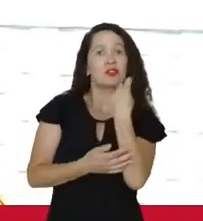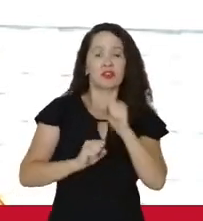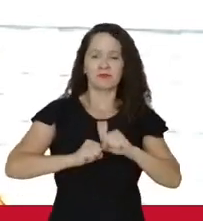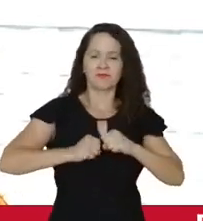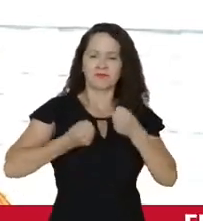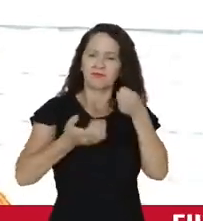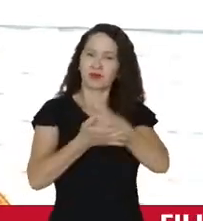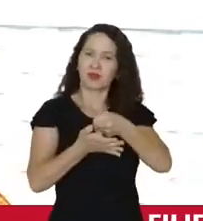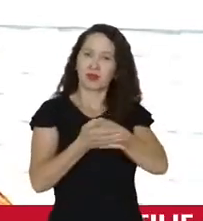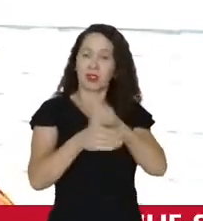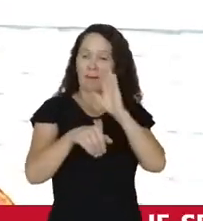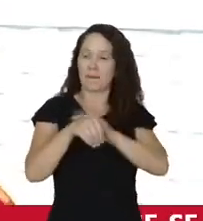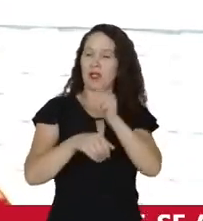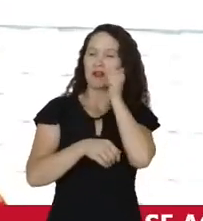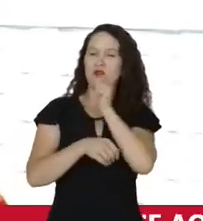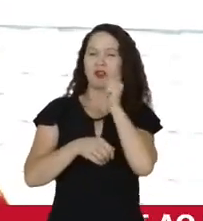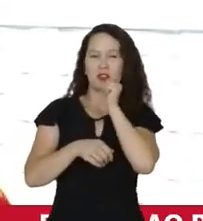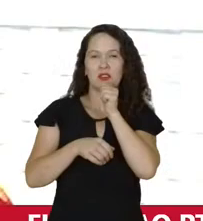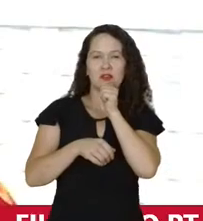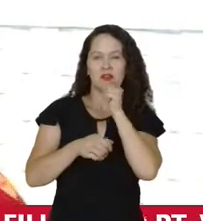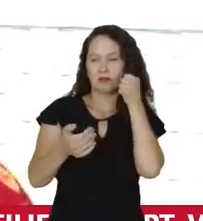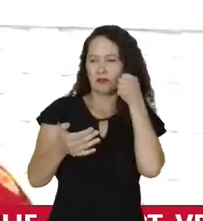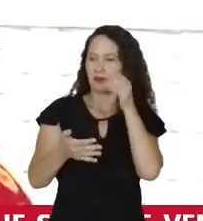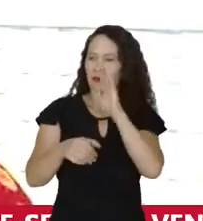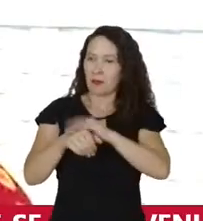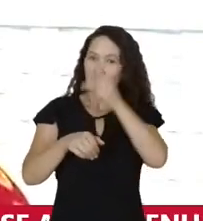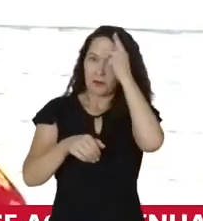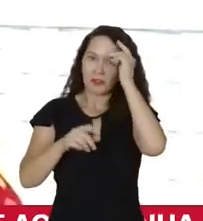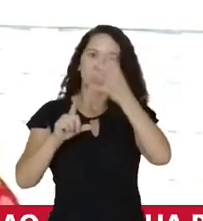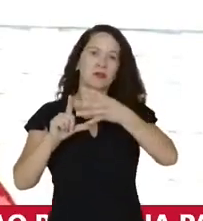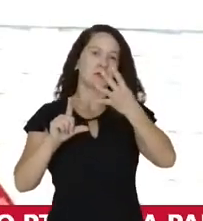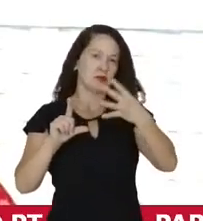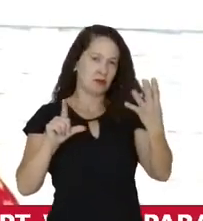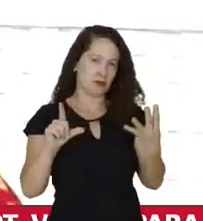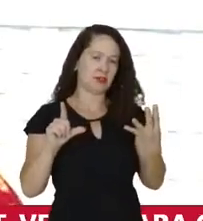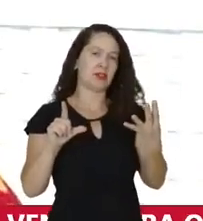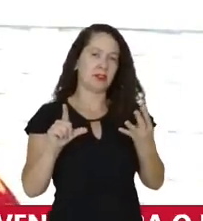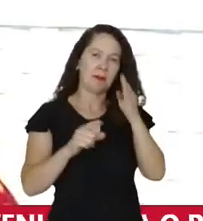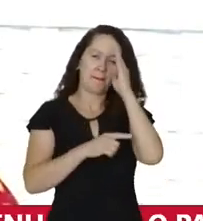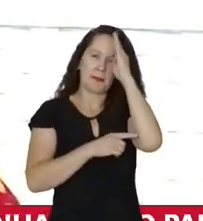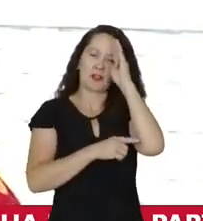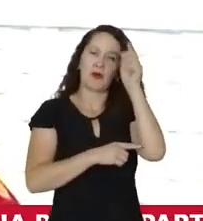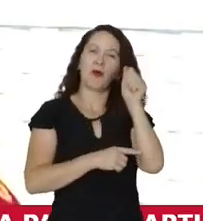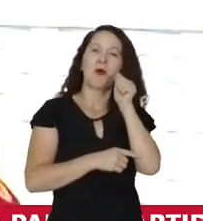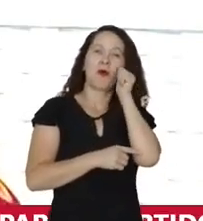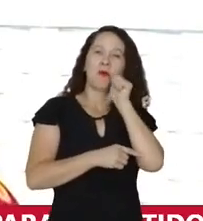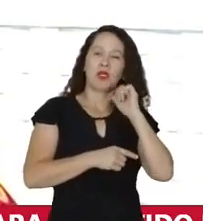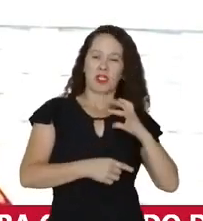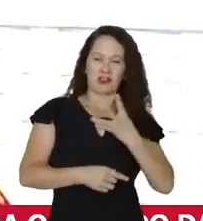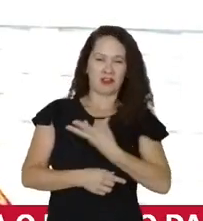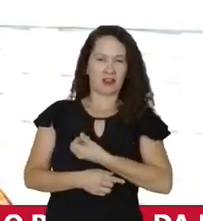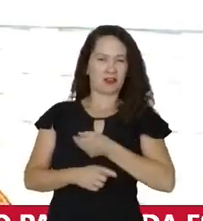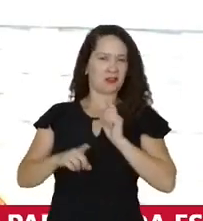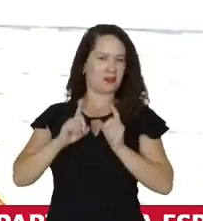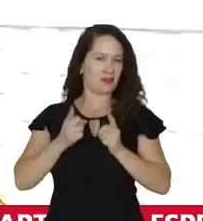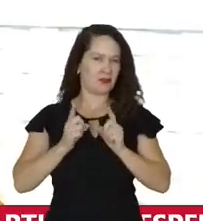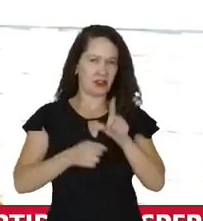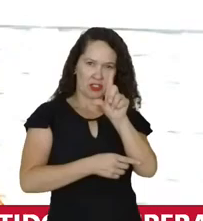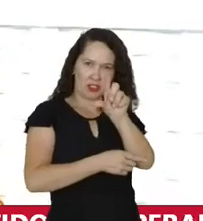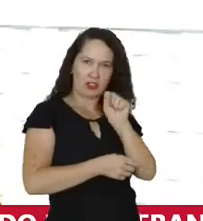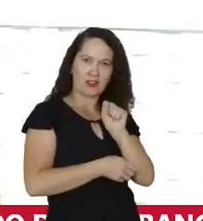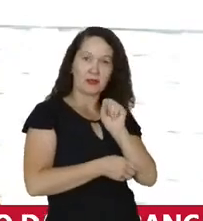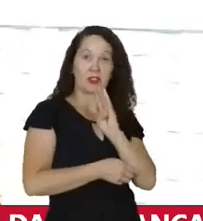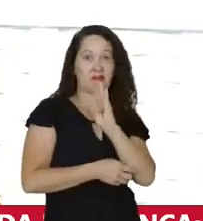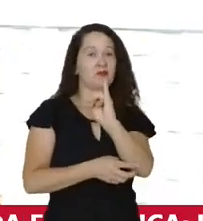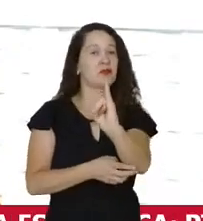resistência e luta por mais mulheres, por mais pessoas LGBTs, em especial mulheres trans, travestis, lésbicas,